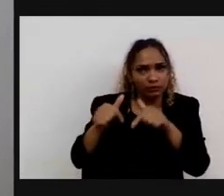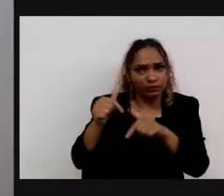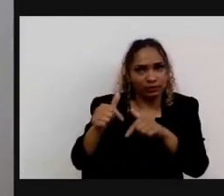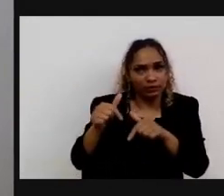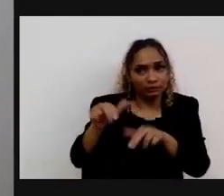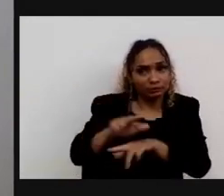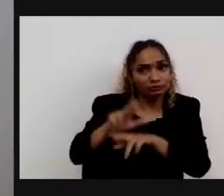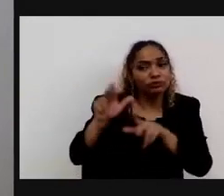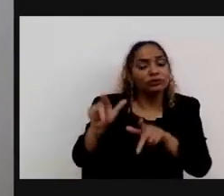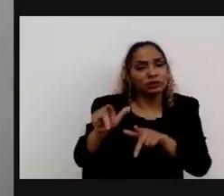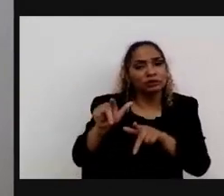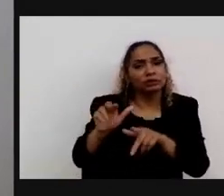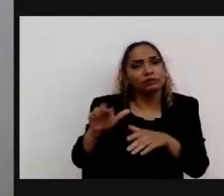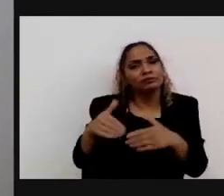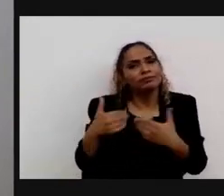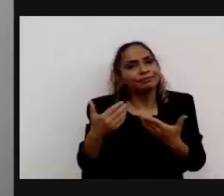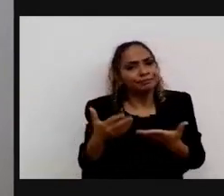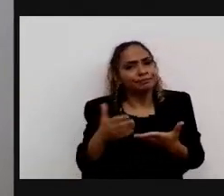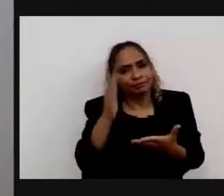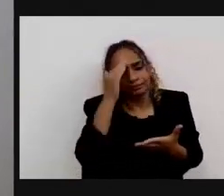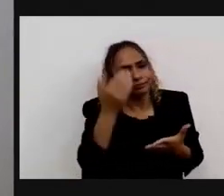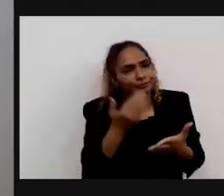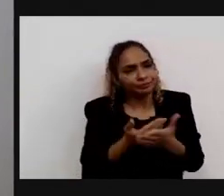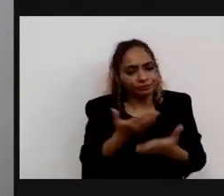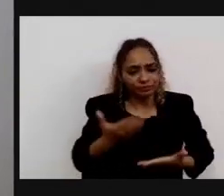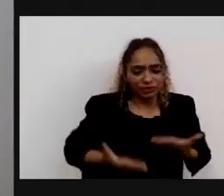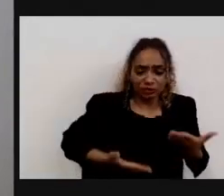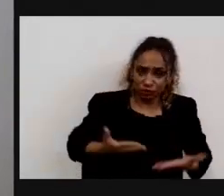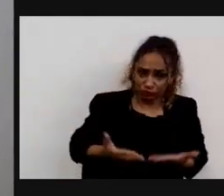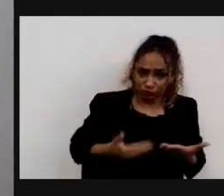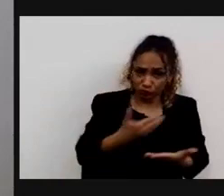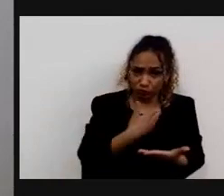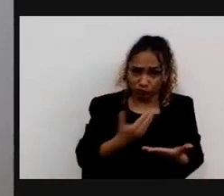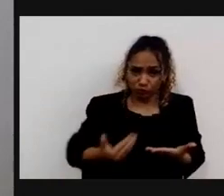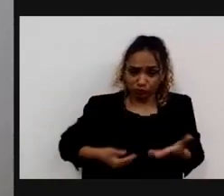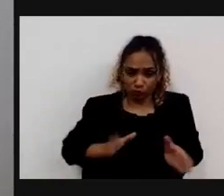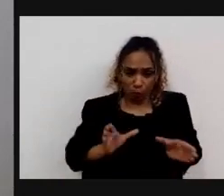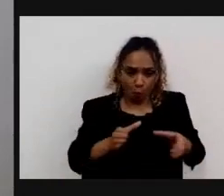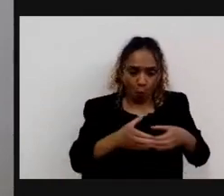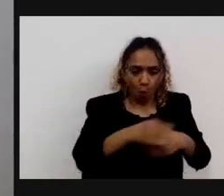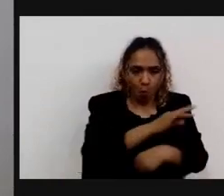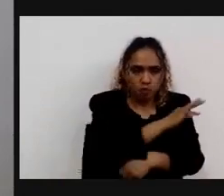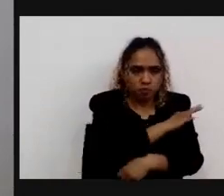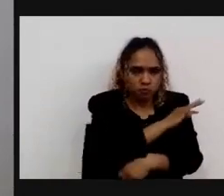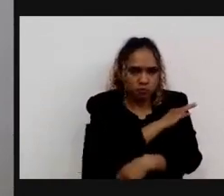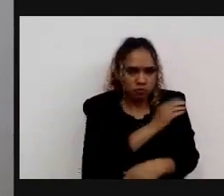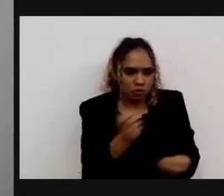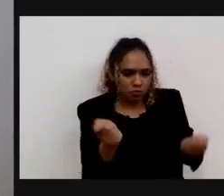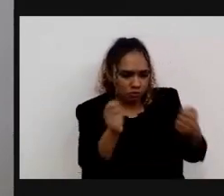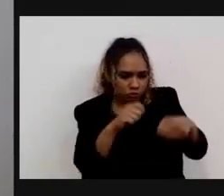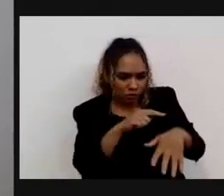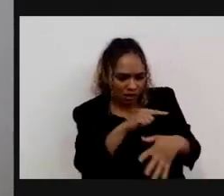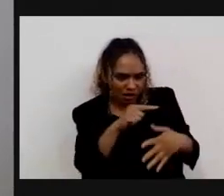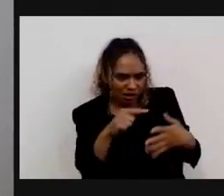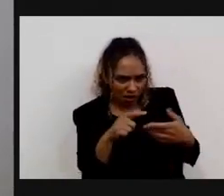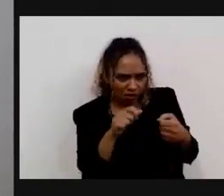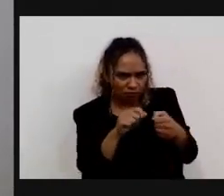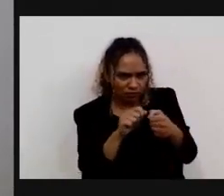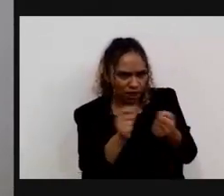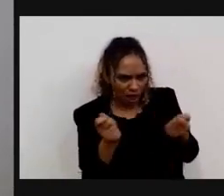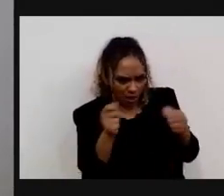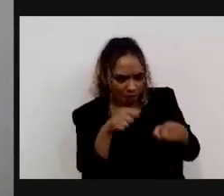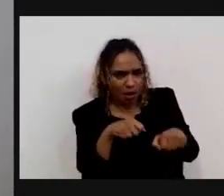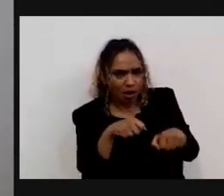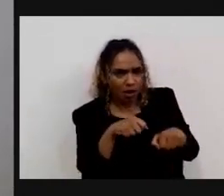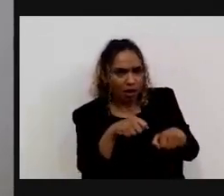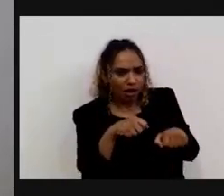muita diferença Então eu acho que o servidor público o grupo técnico ele é capaz de fazer muita coisa de